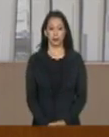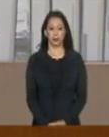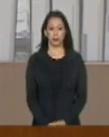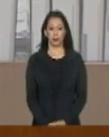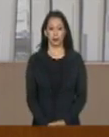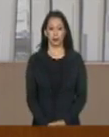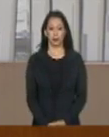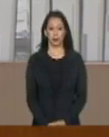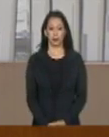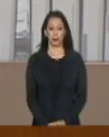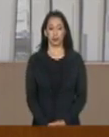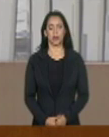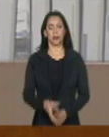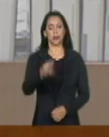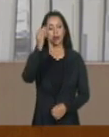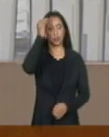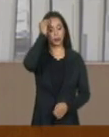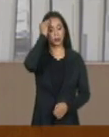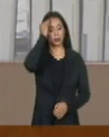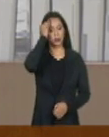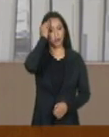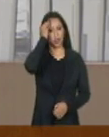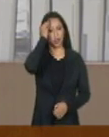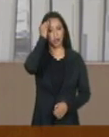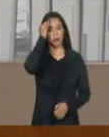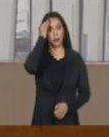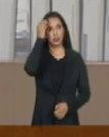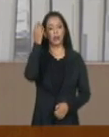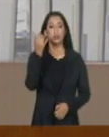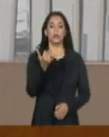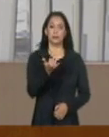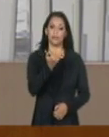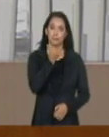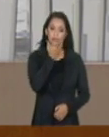entendo com as devidas ênias de quem